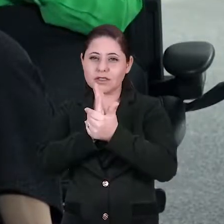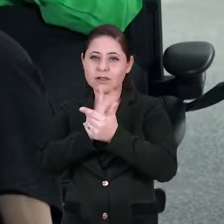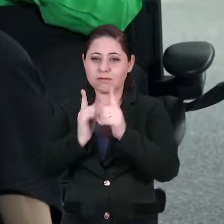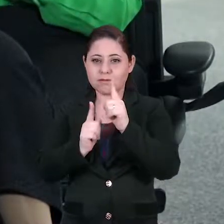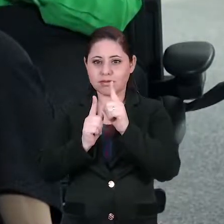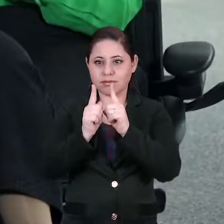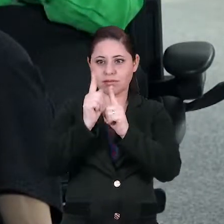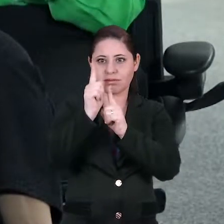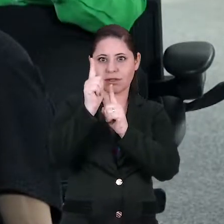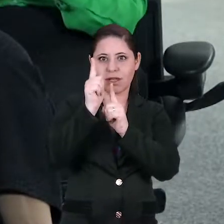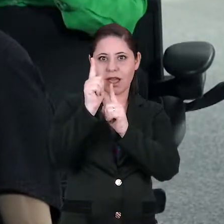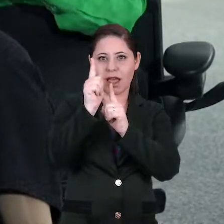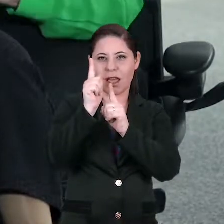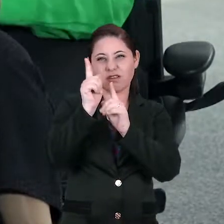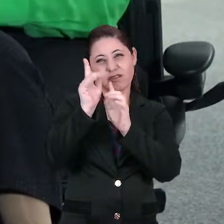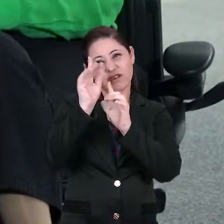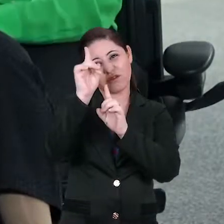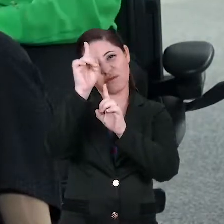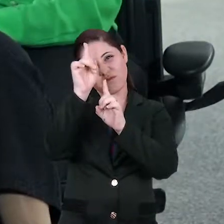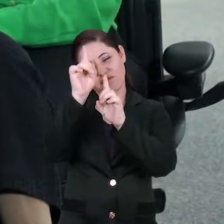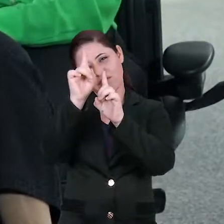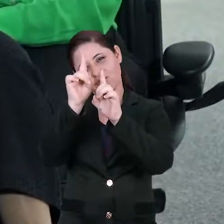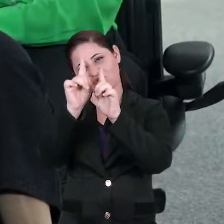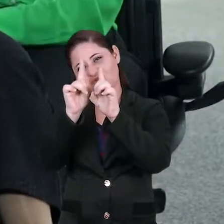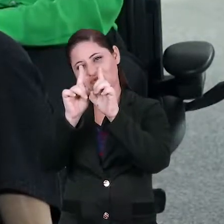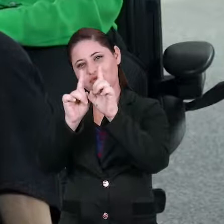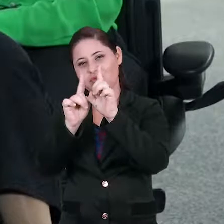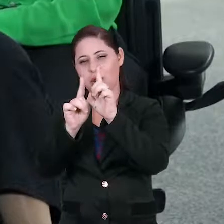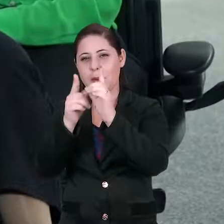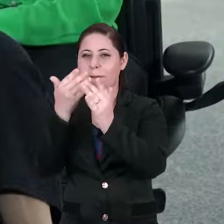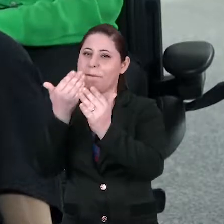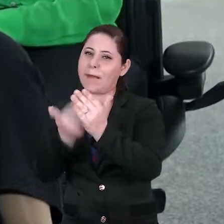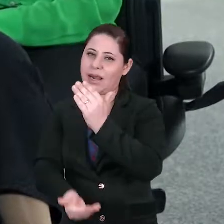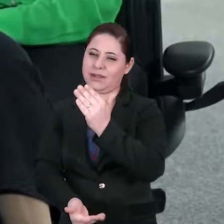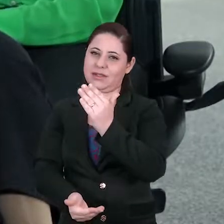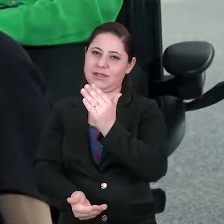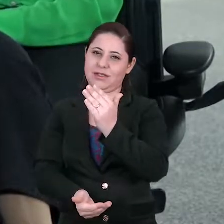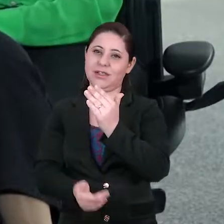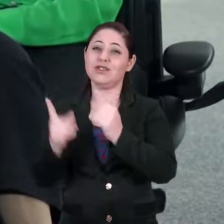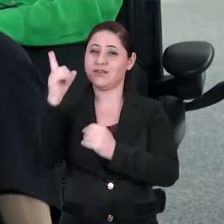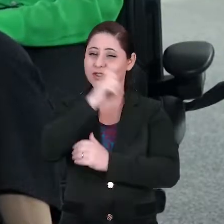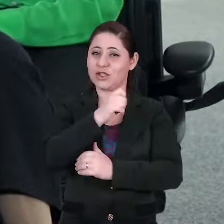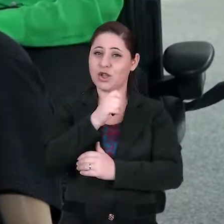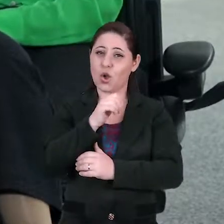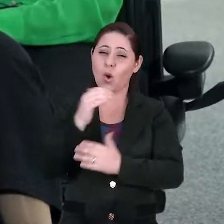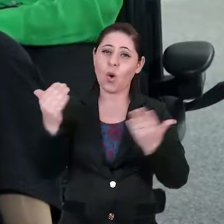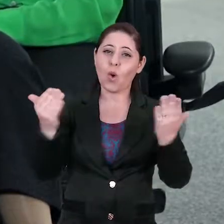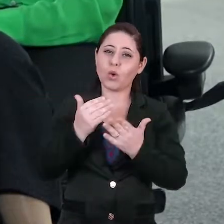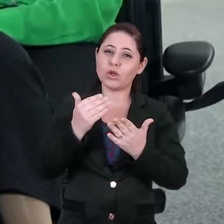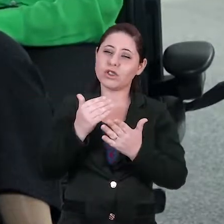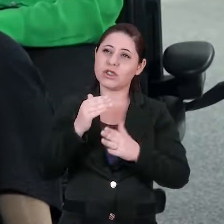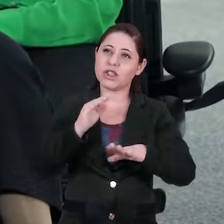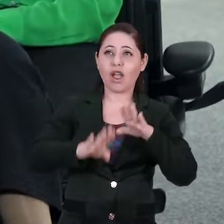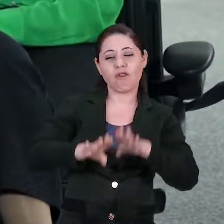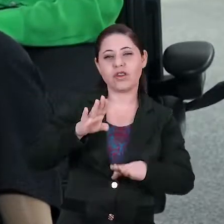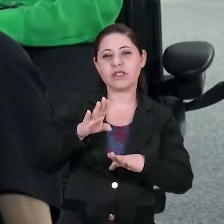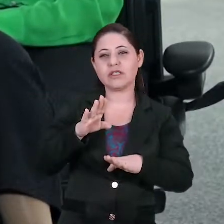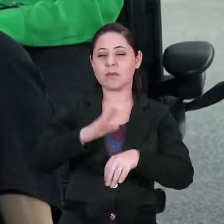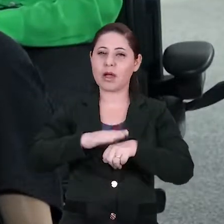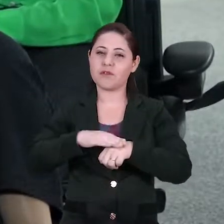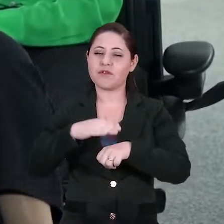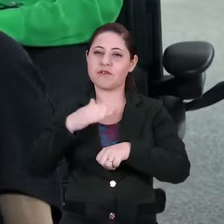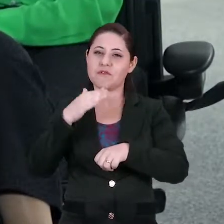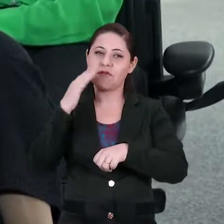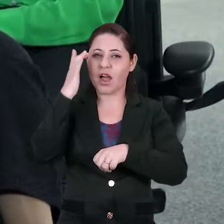meu opositor. Mas depois, no segundo turno, aí é difícil, Benhur. Hoje talvez fosse um pouquinho mais fácil. Mas naquela época foi